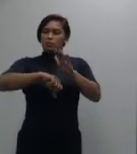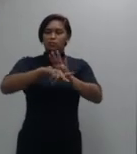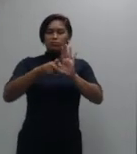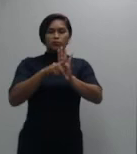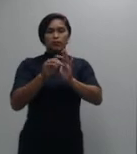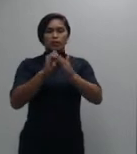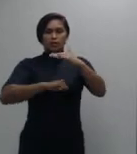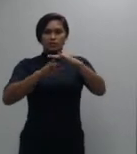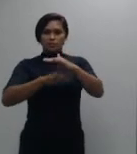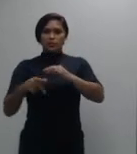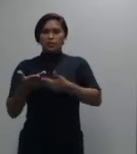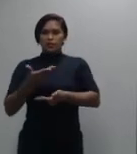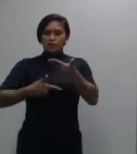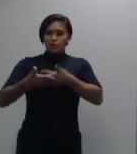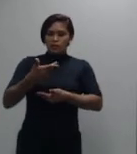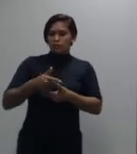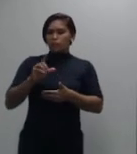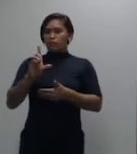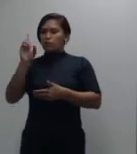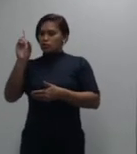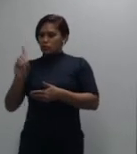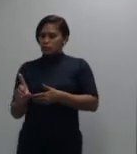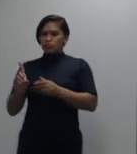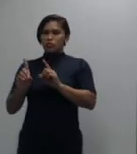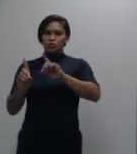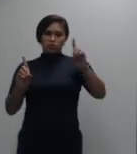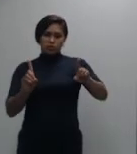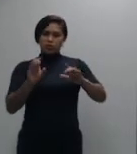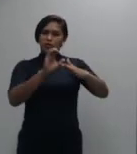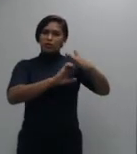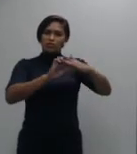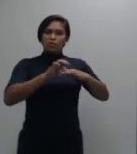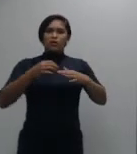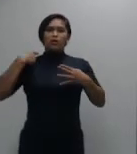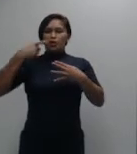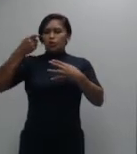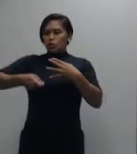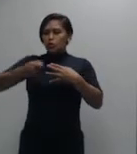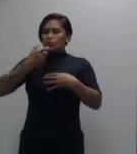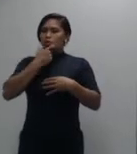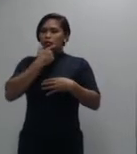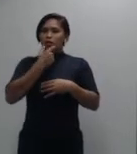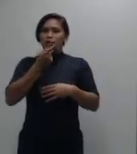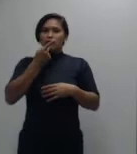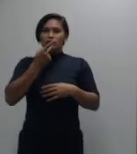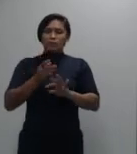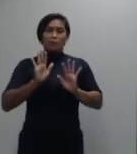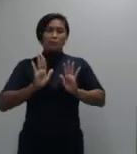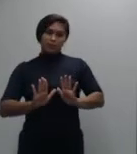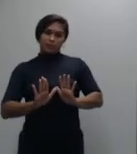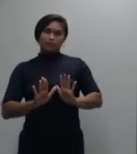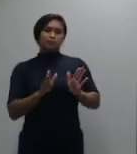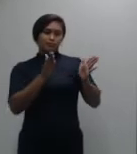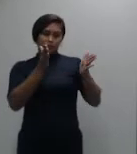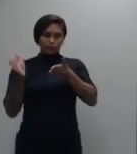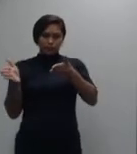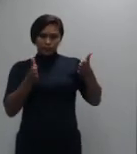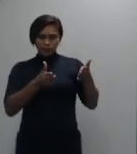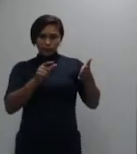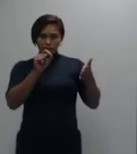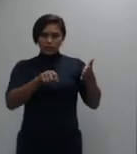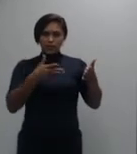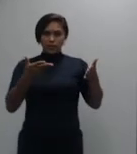e de Marcos um lado e a porta DJ e o juiz ela fez esse comentário pois bem sim